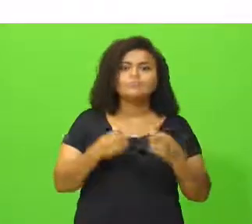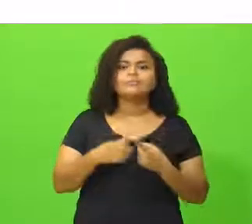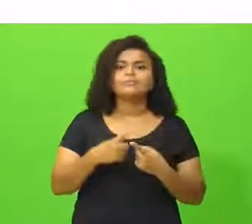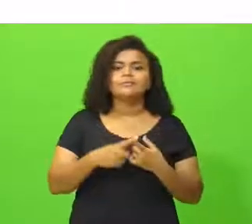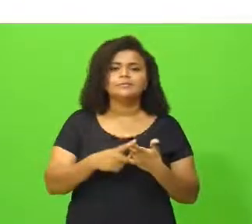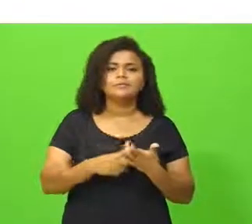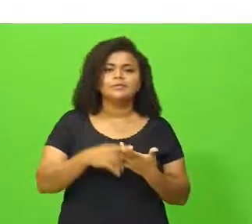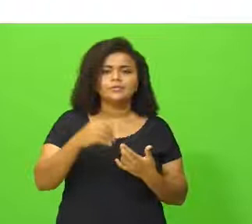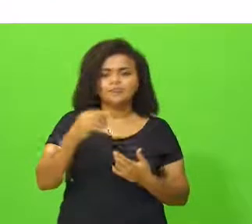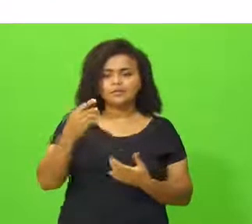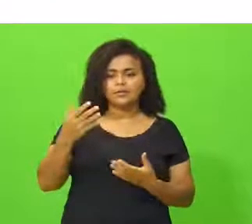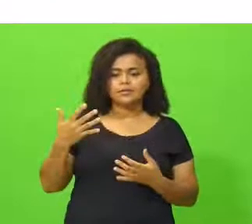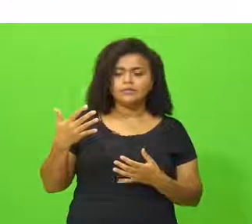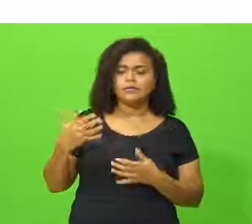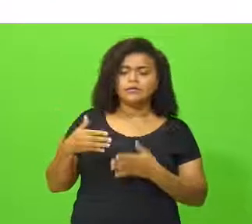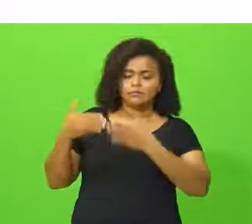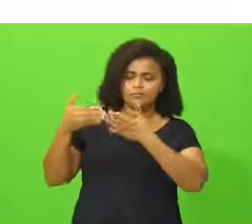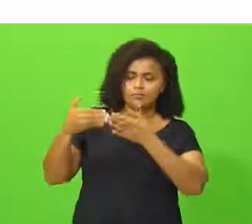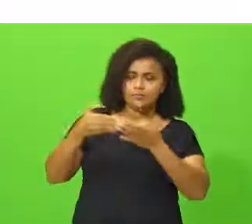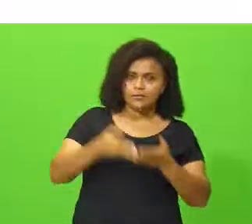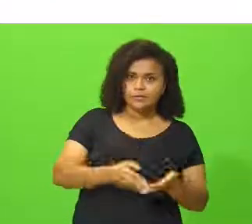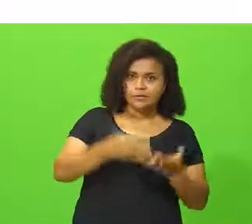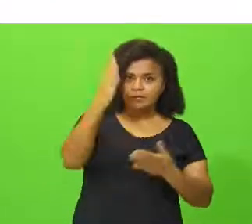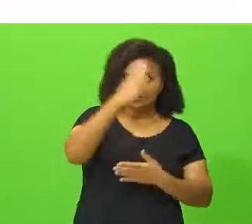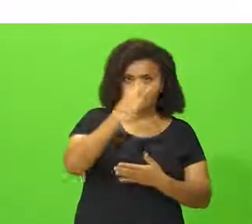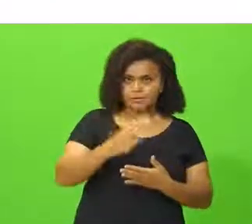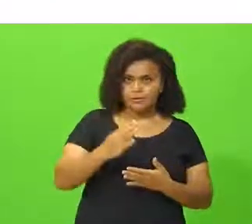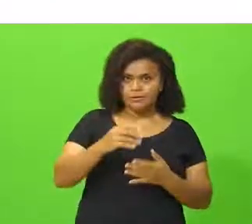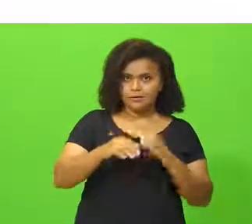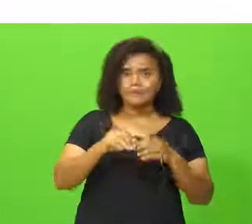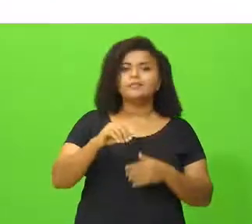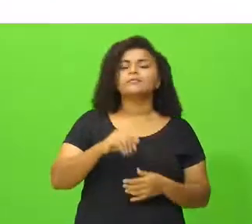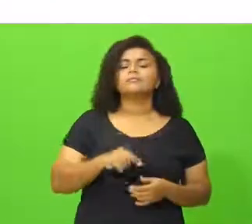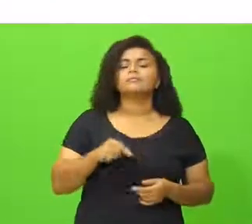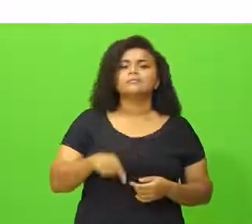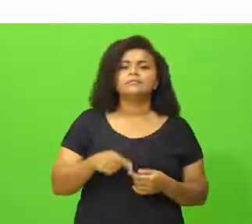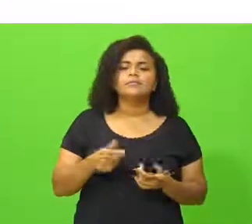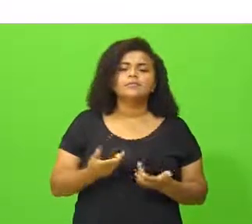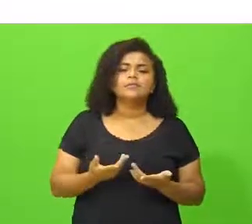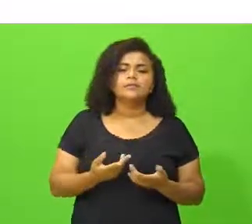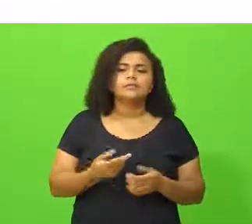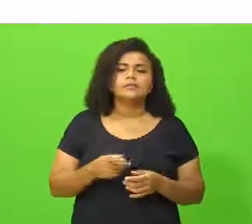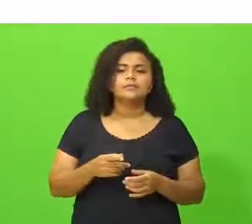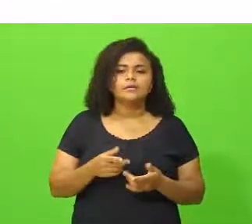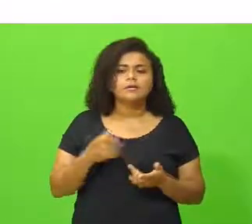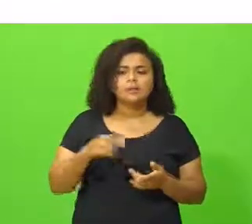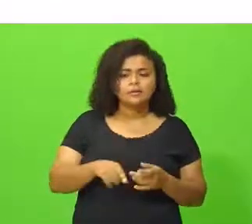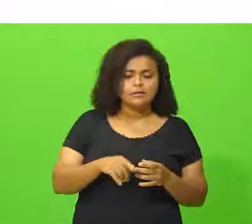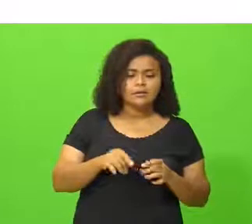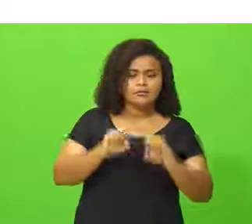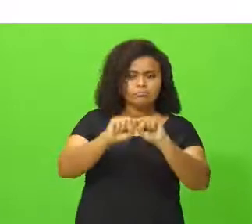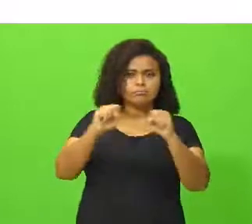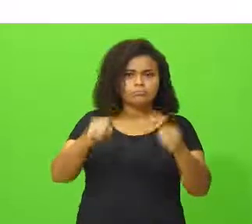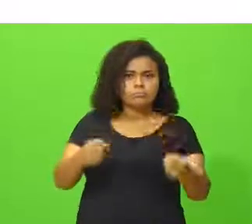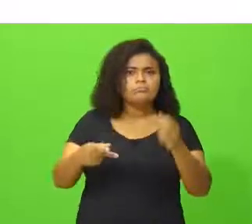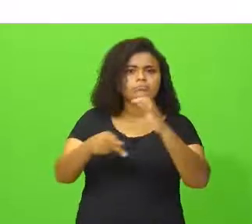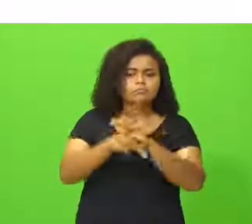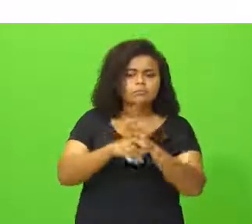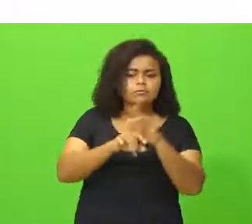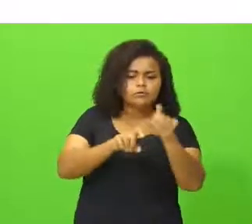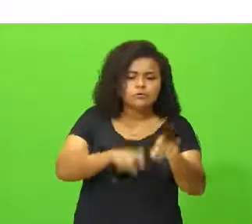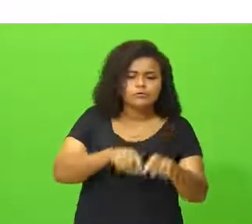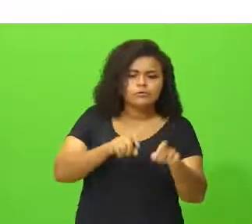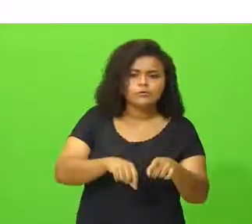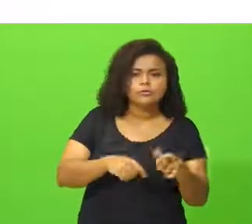especial Portugal e Espanha. E chegando aqui, eles vão implantar um sistema de